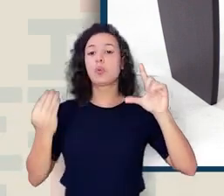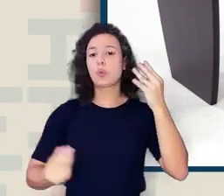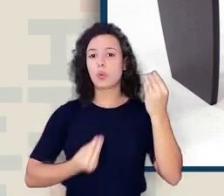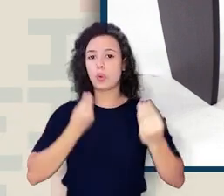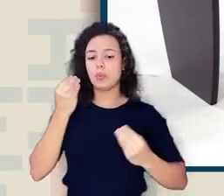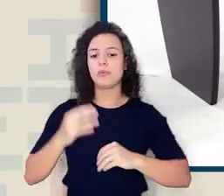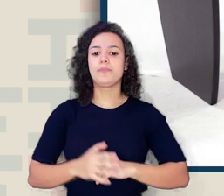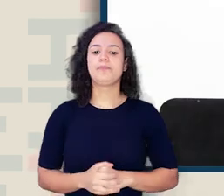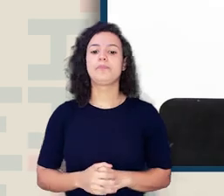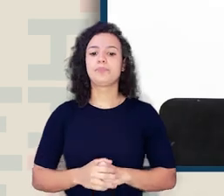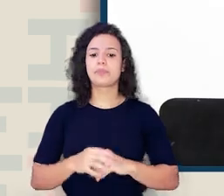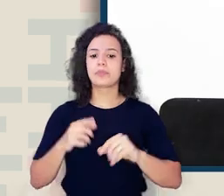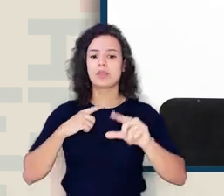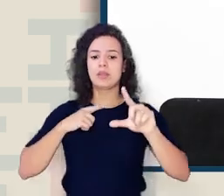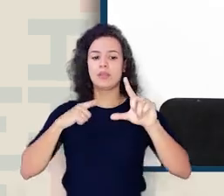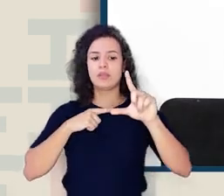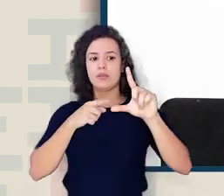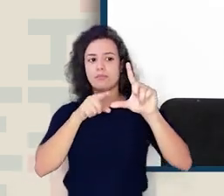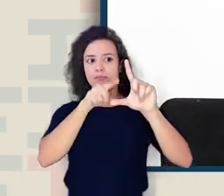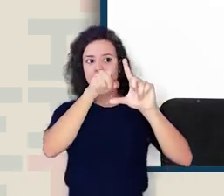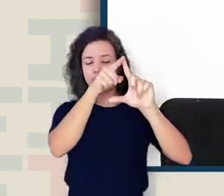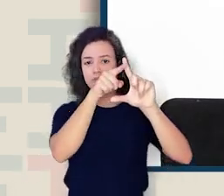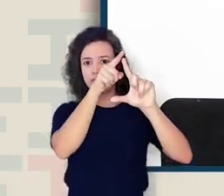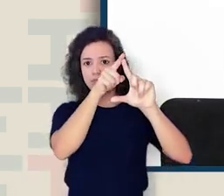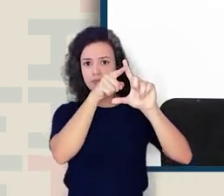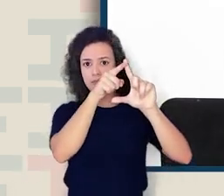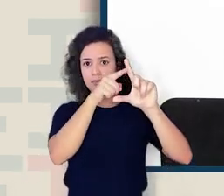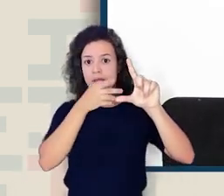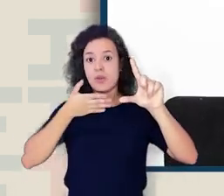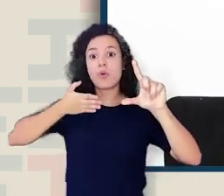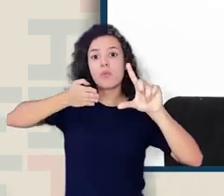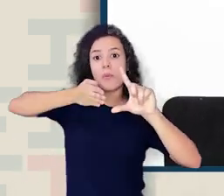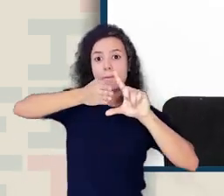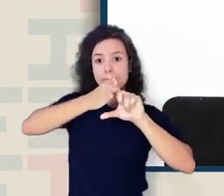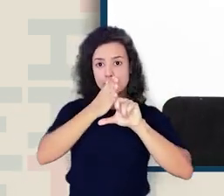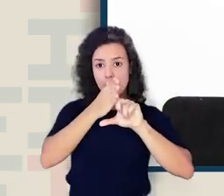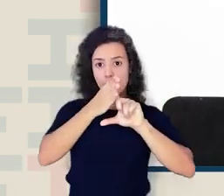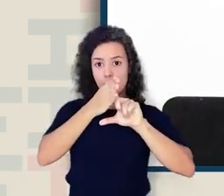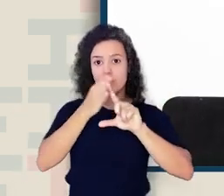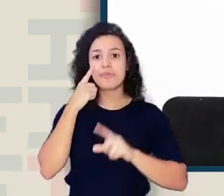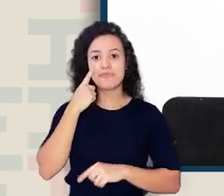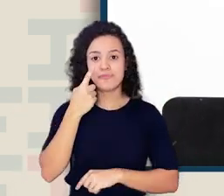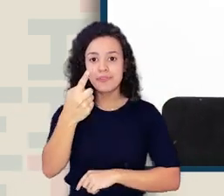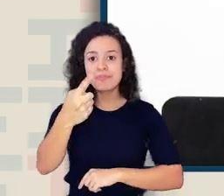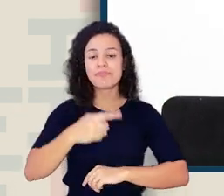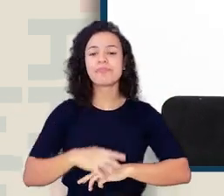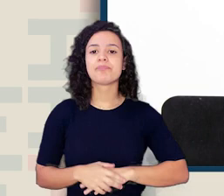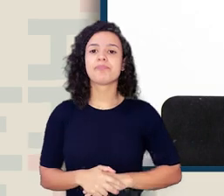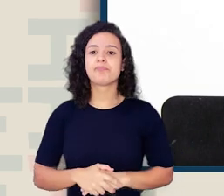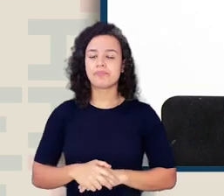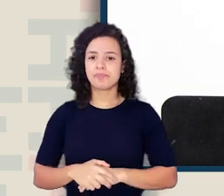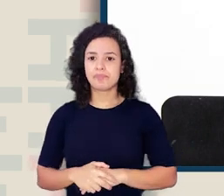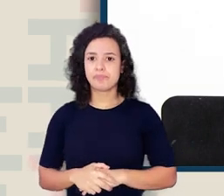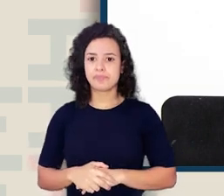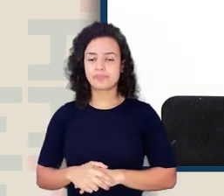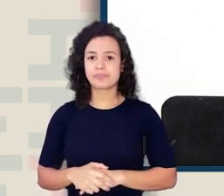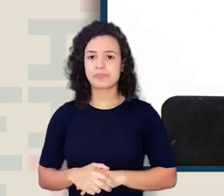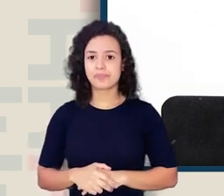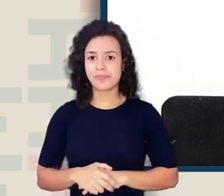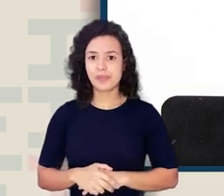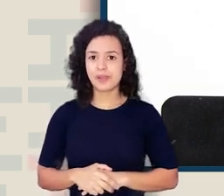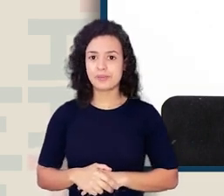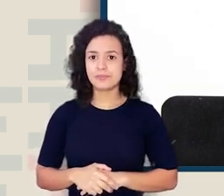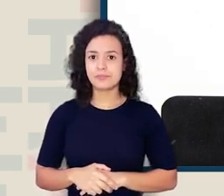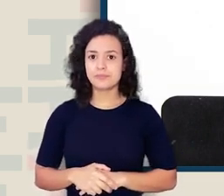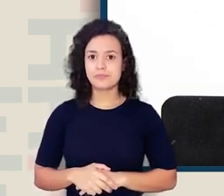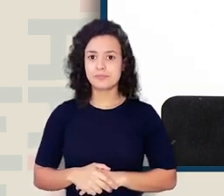forma. Nessa quina do meu instrumento, eu coloco a minha mão,